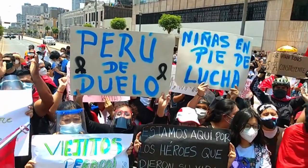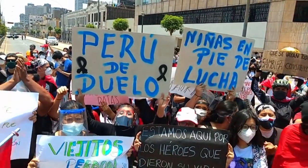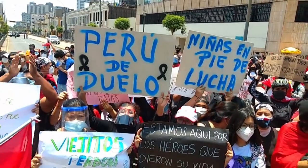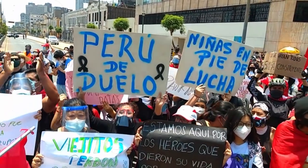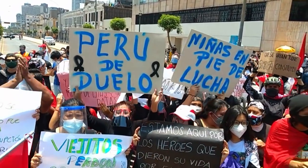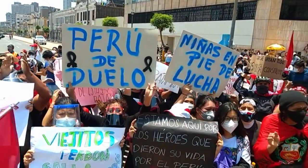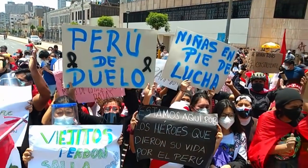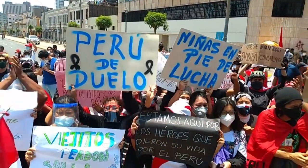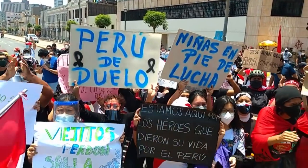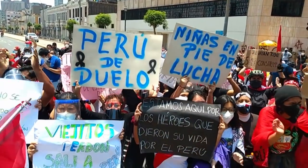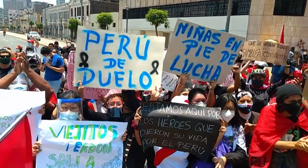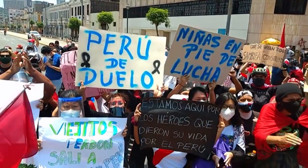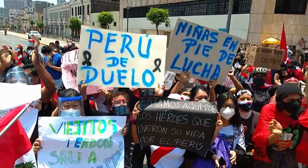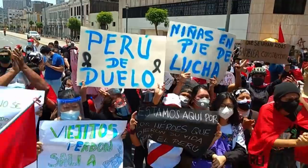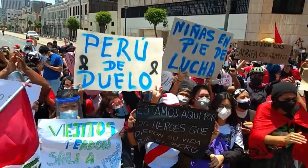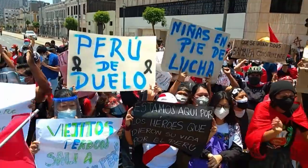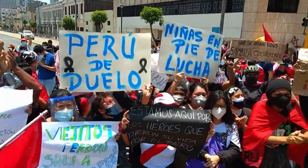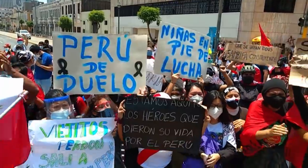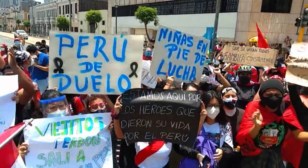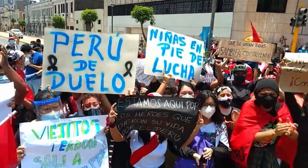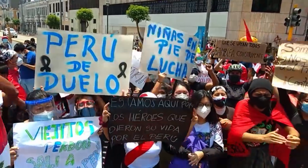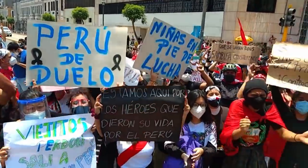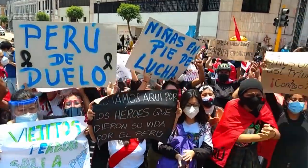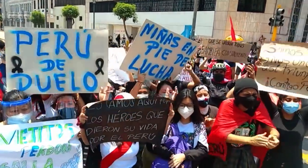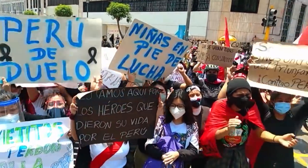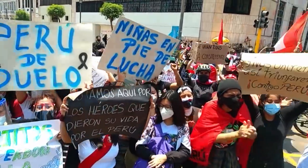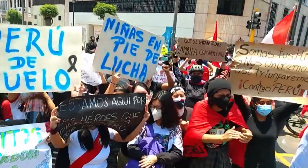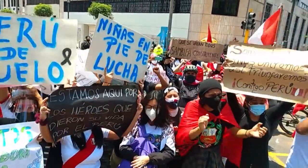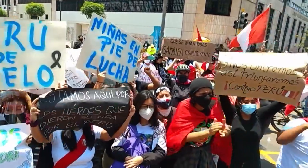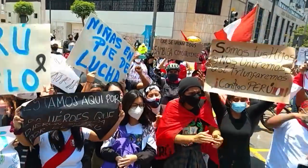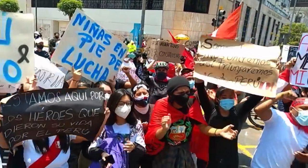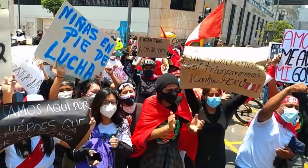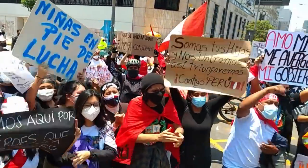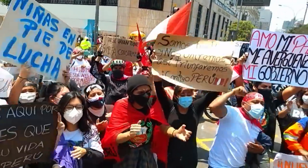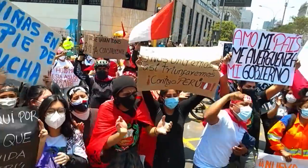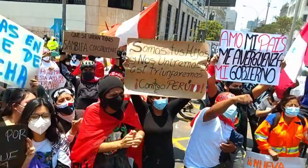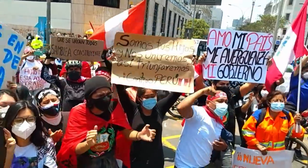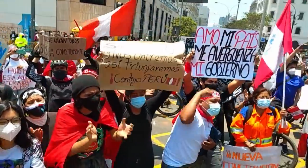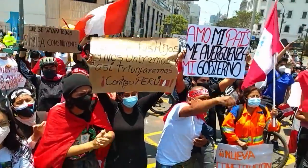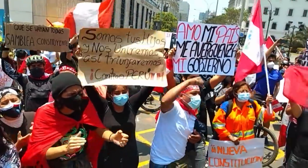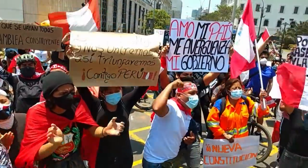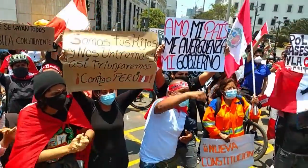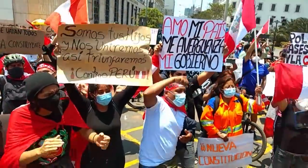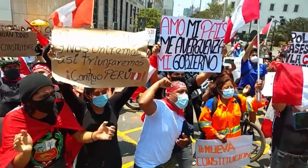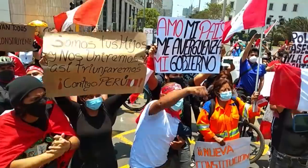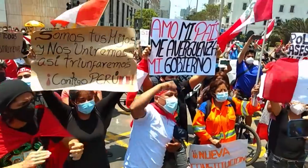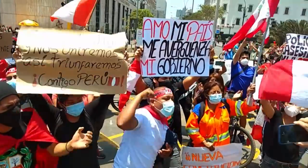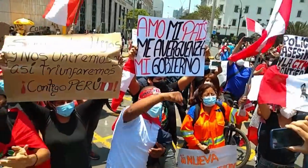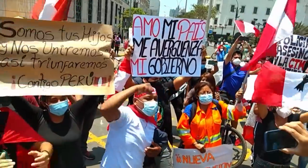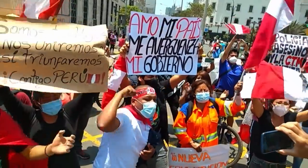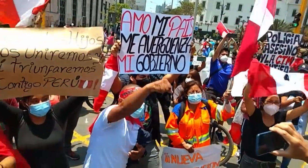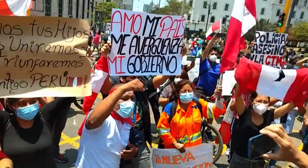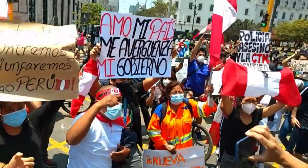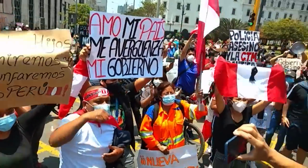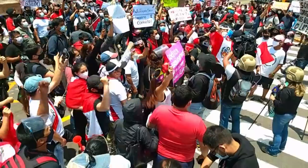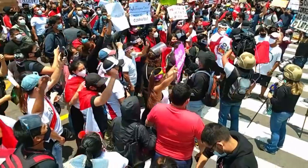A mensagem foi transmitida pela televisão para todo o país e celebrações foram registradas nas ruas de Lima. O Congresso deve agora nomear